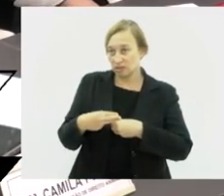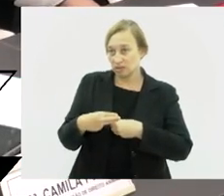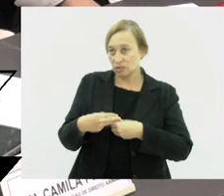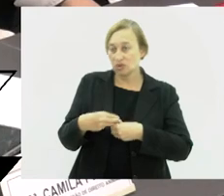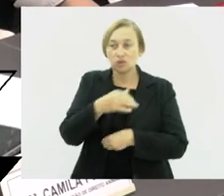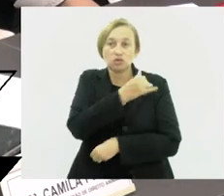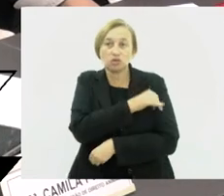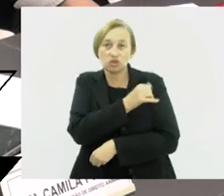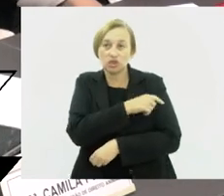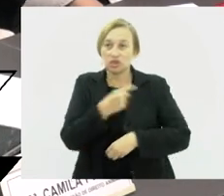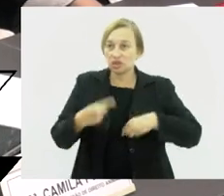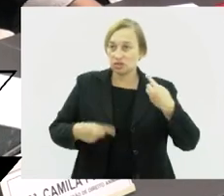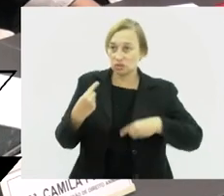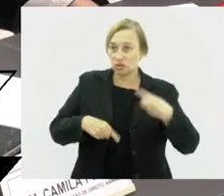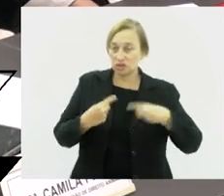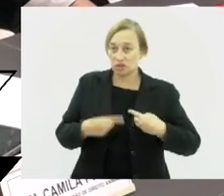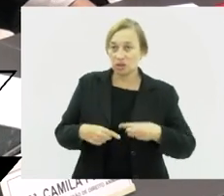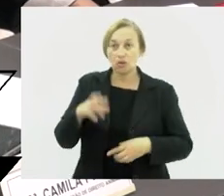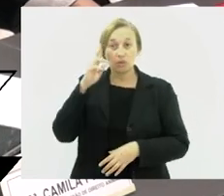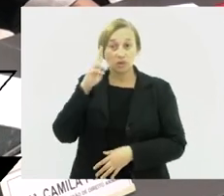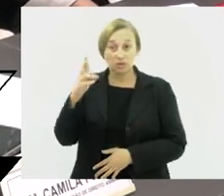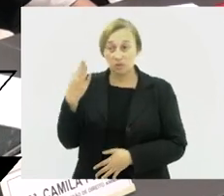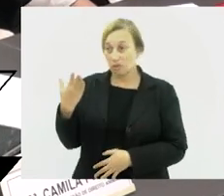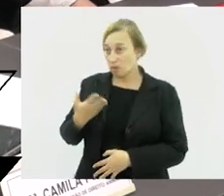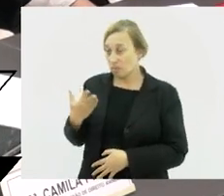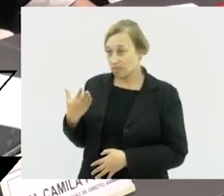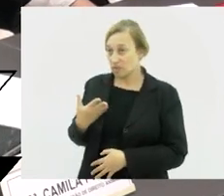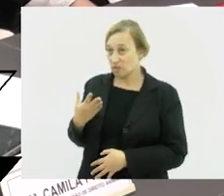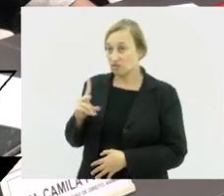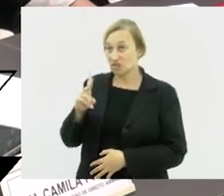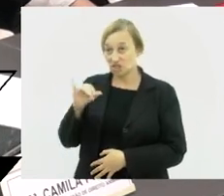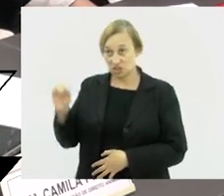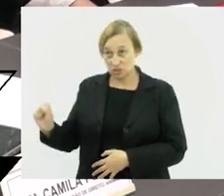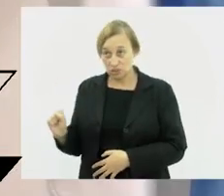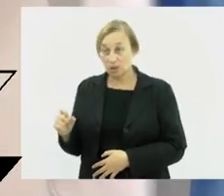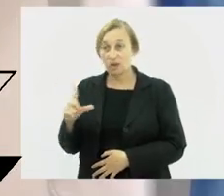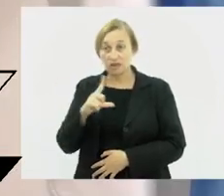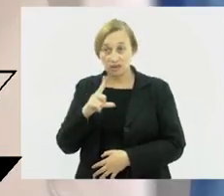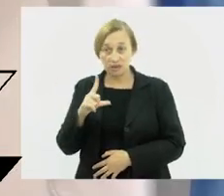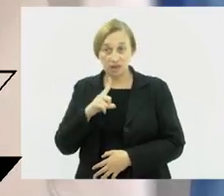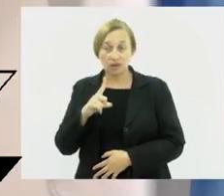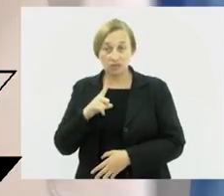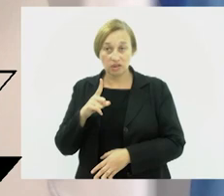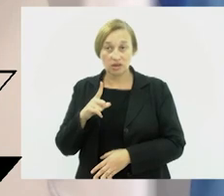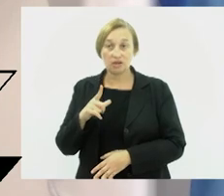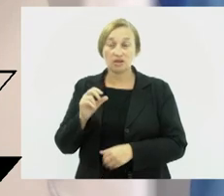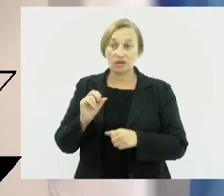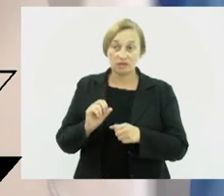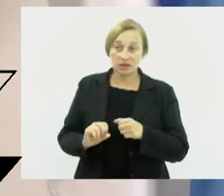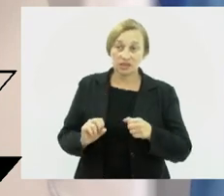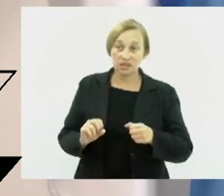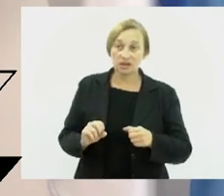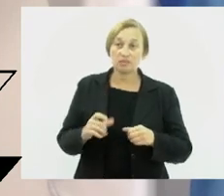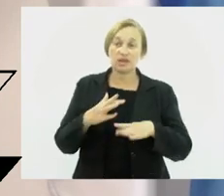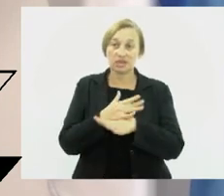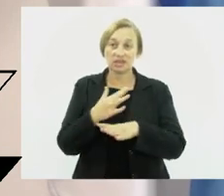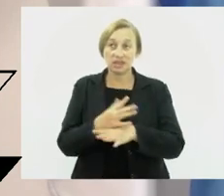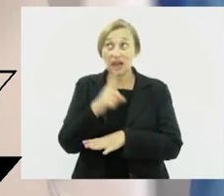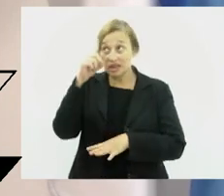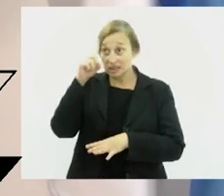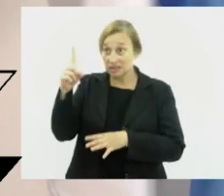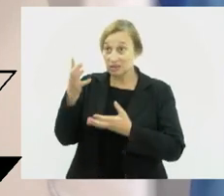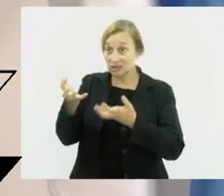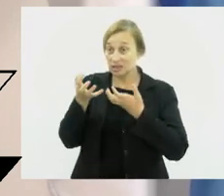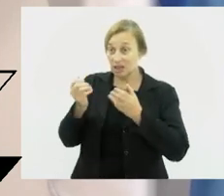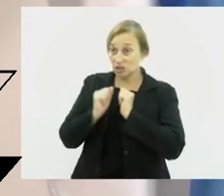tenho convicção que Vossa Excelência, meu querido amigo Vinícius Cordeiro, ainda tem muito a fazer para essa cidade. Se Deus permitir, em breve,